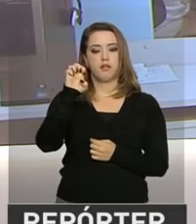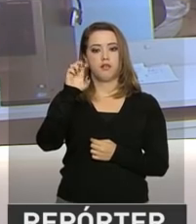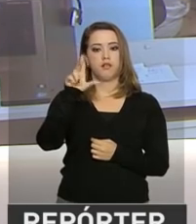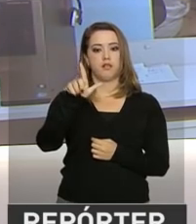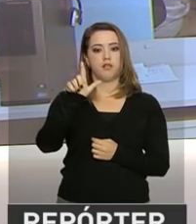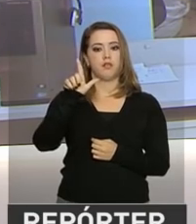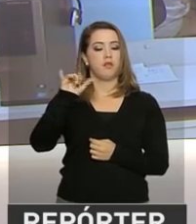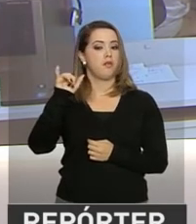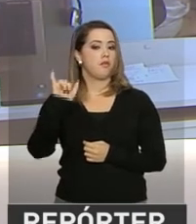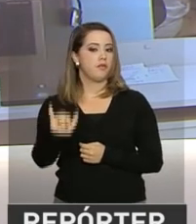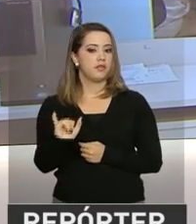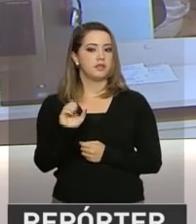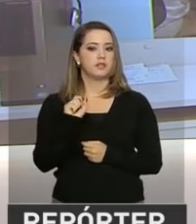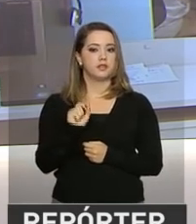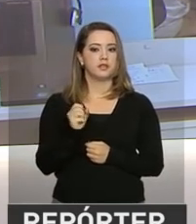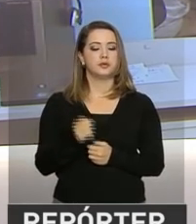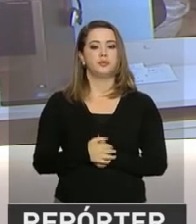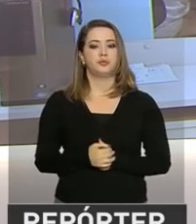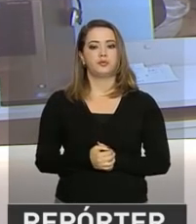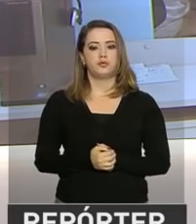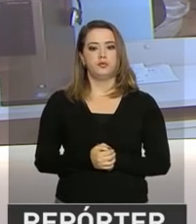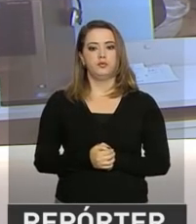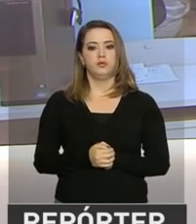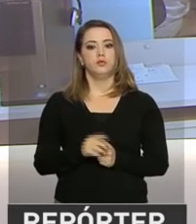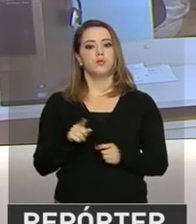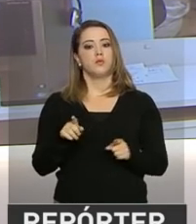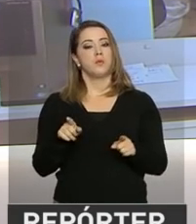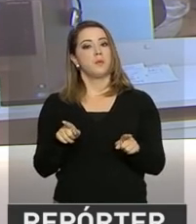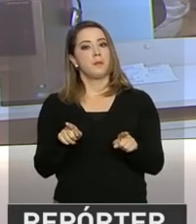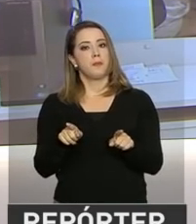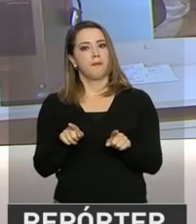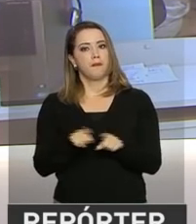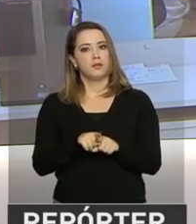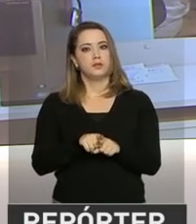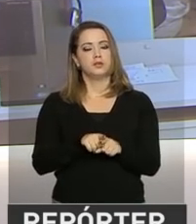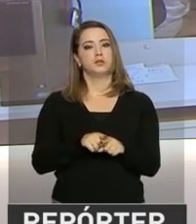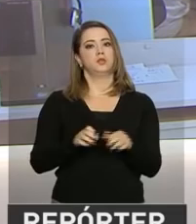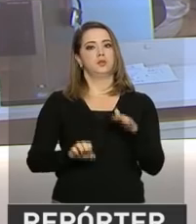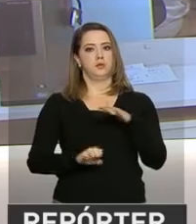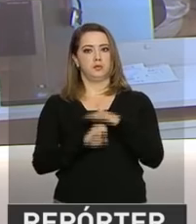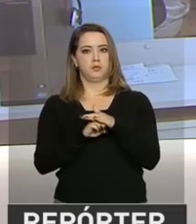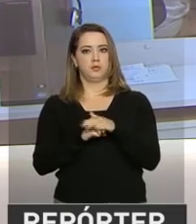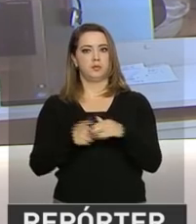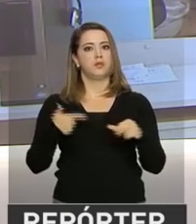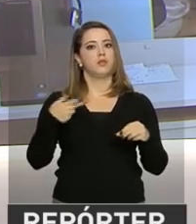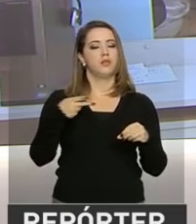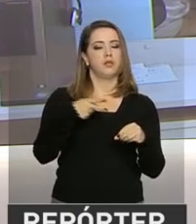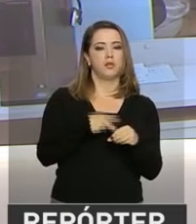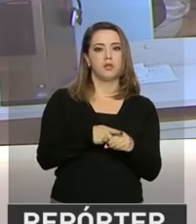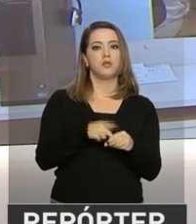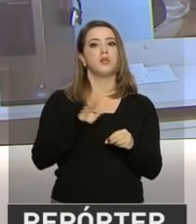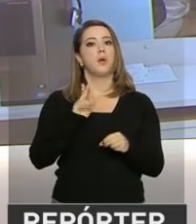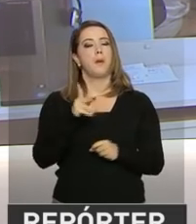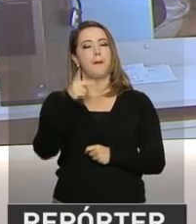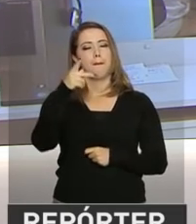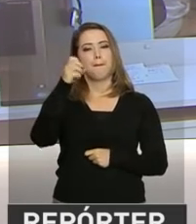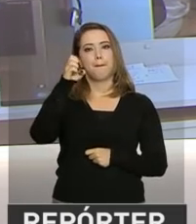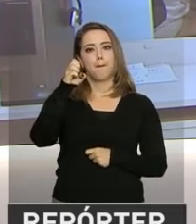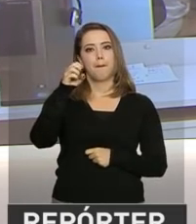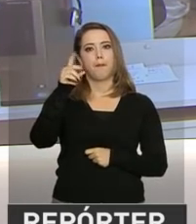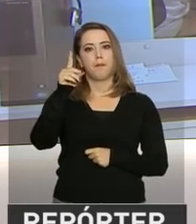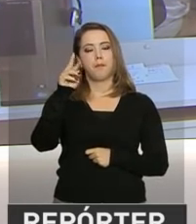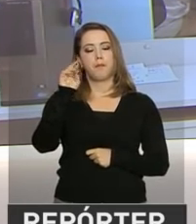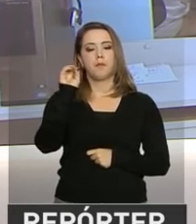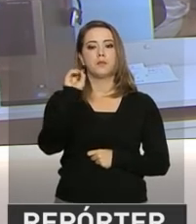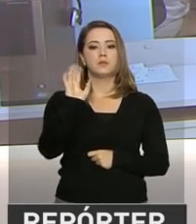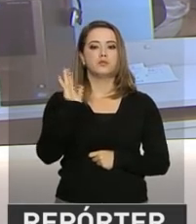secretário executivo do Ministério da Fazenda na Petrobras quem assumiu foi Pedro parente que já foi servidor do Banco do Brasil do Banco